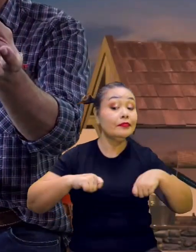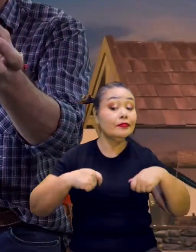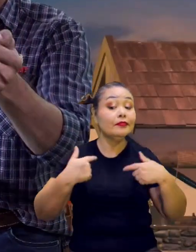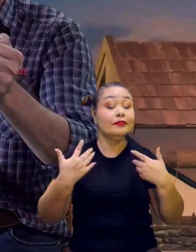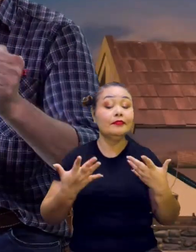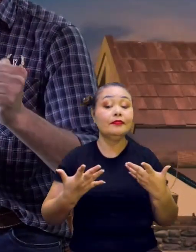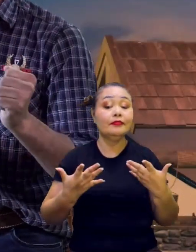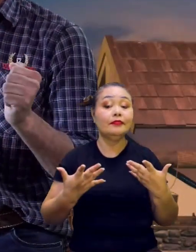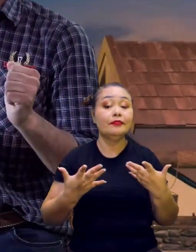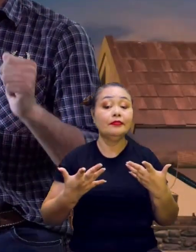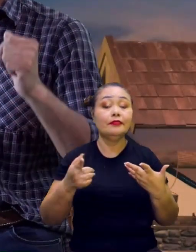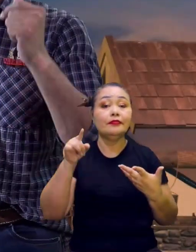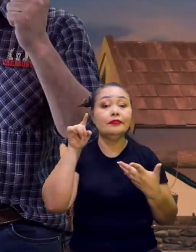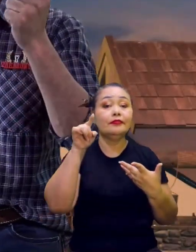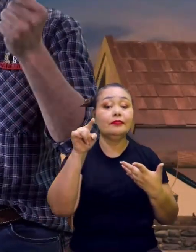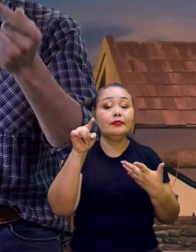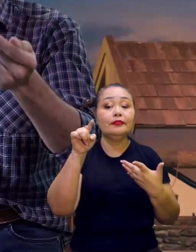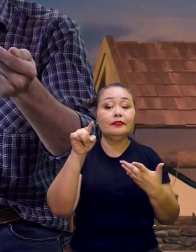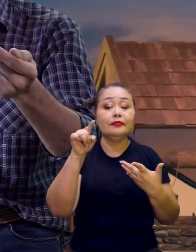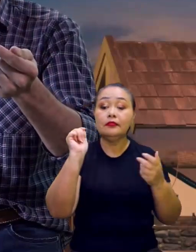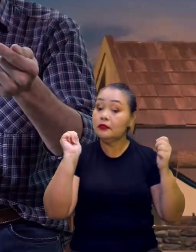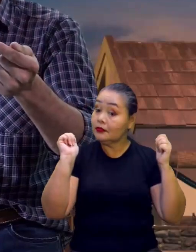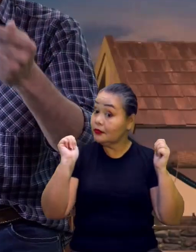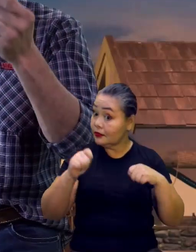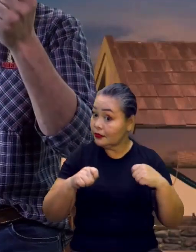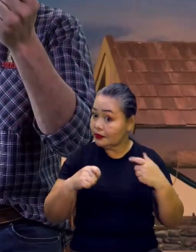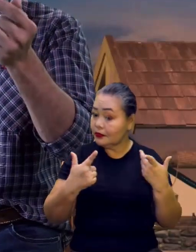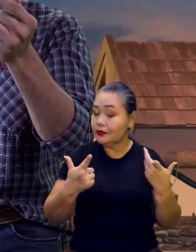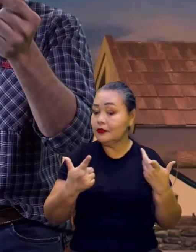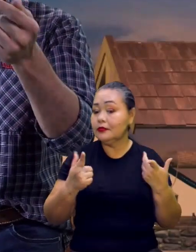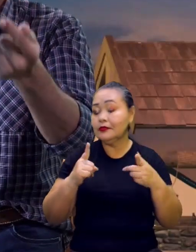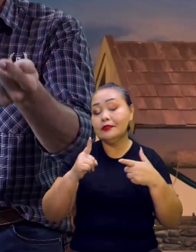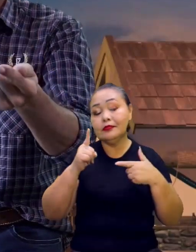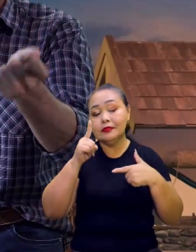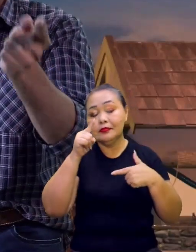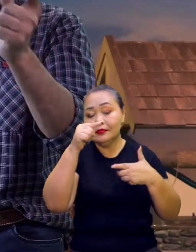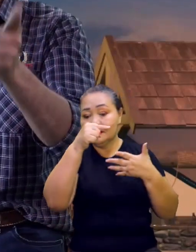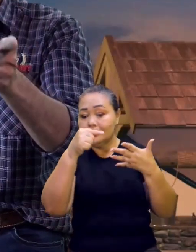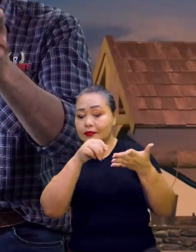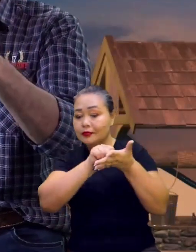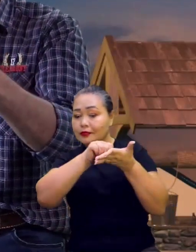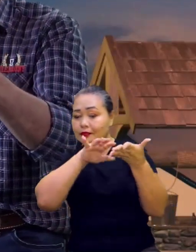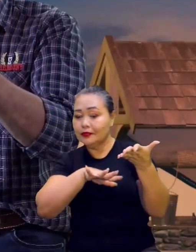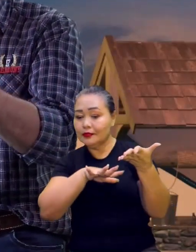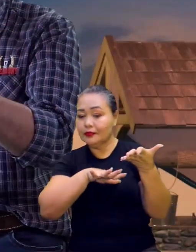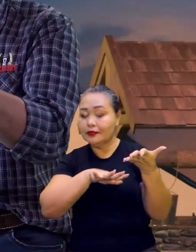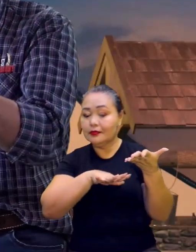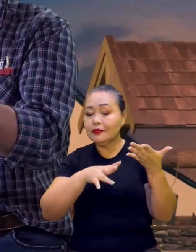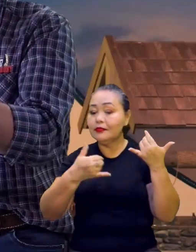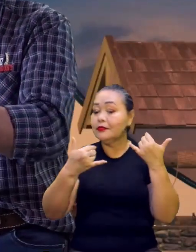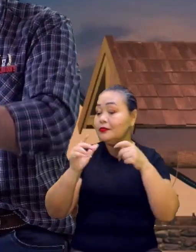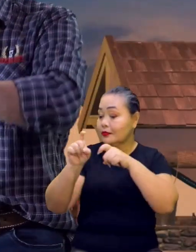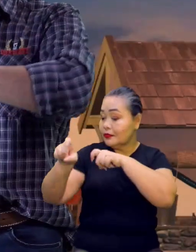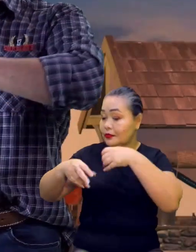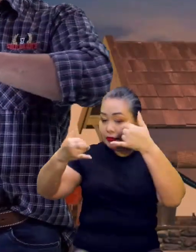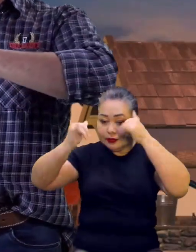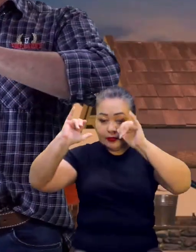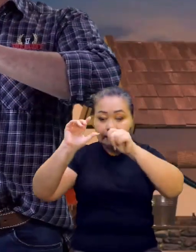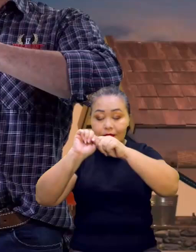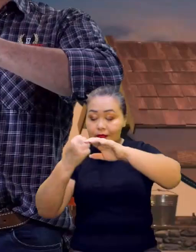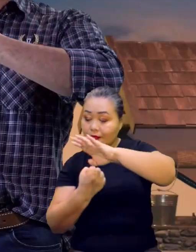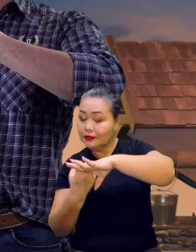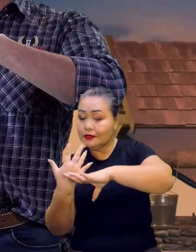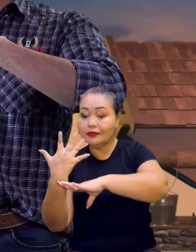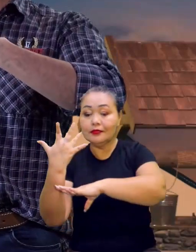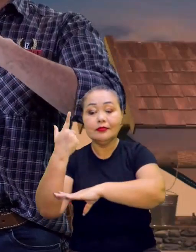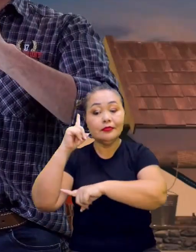possibilitar você potencializar determinadas atividades agropecuárias florestais, nós